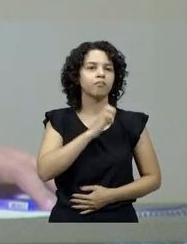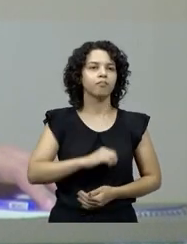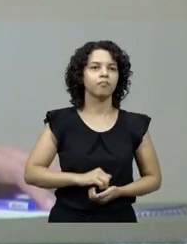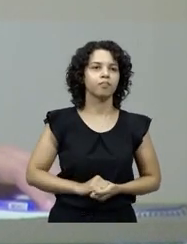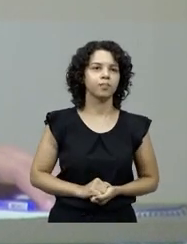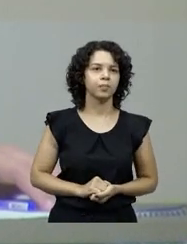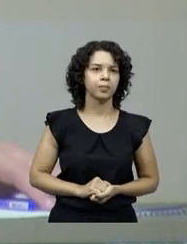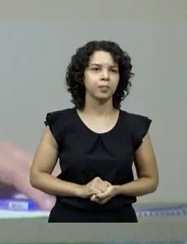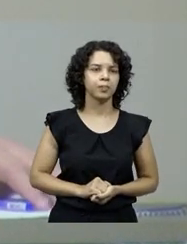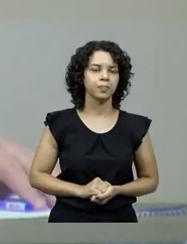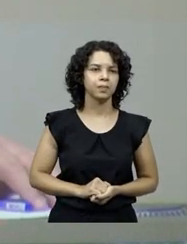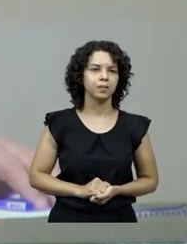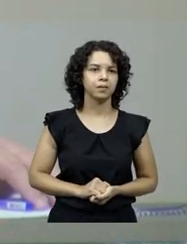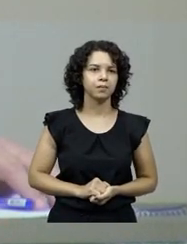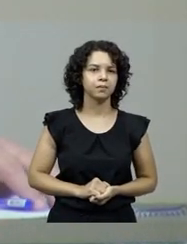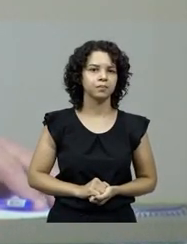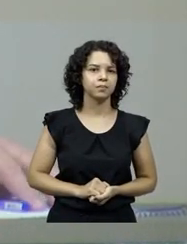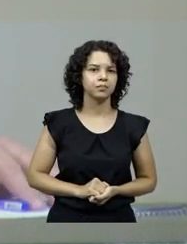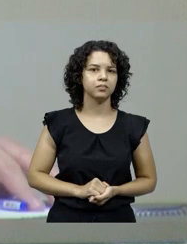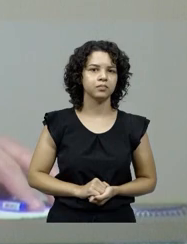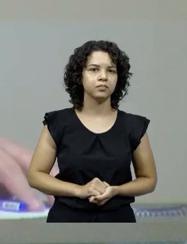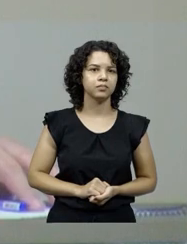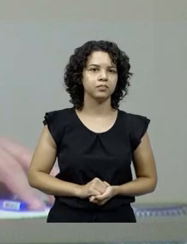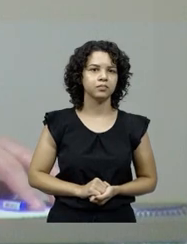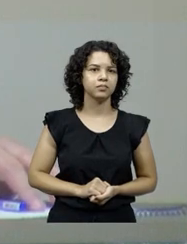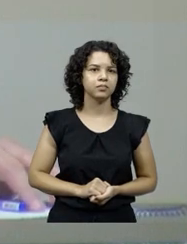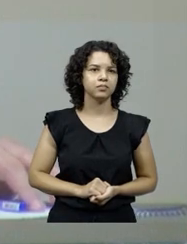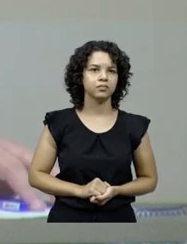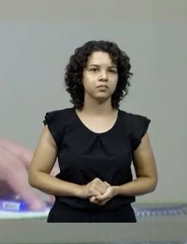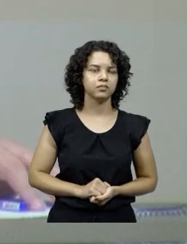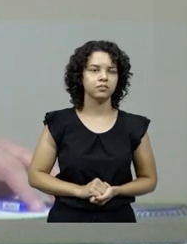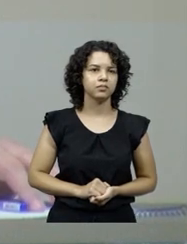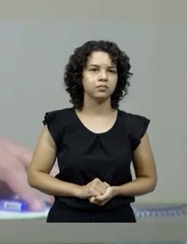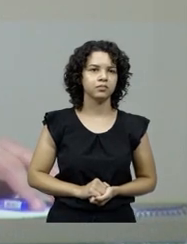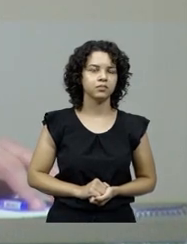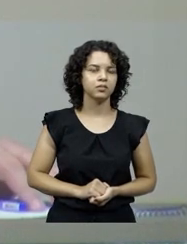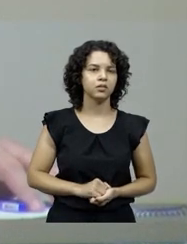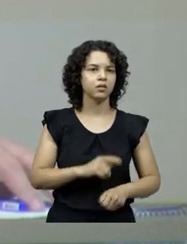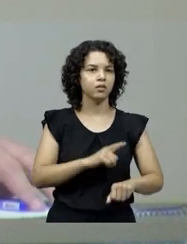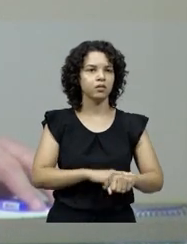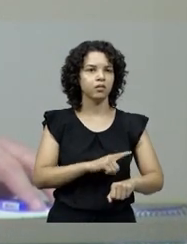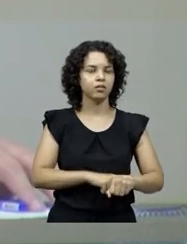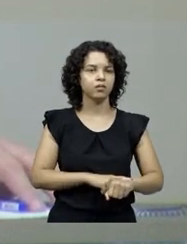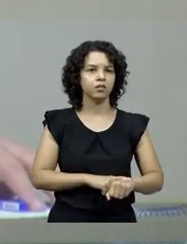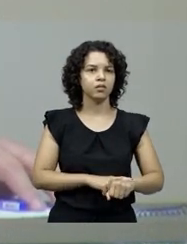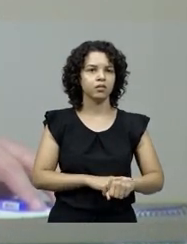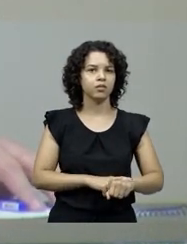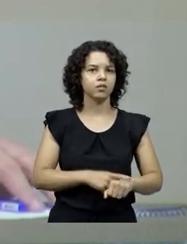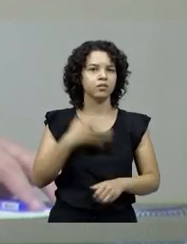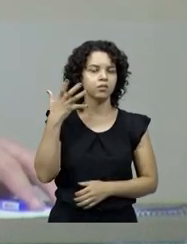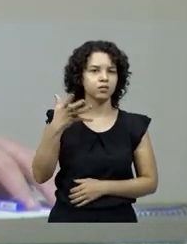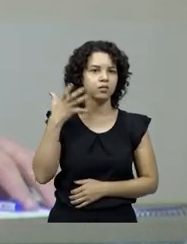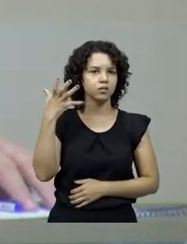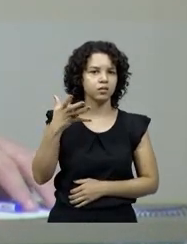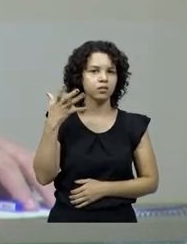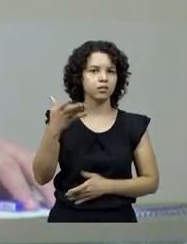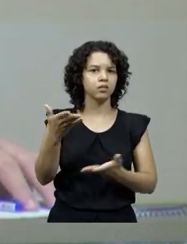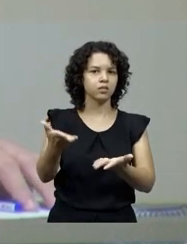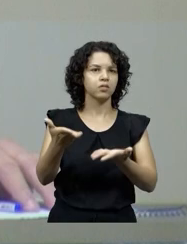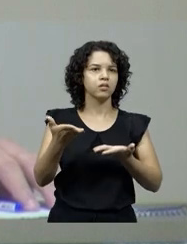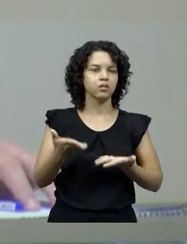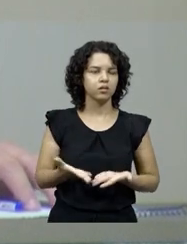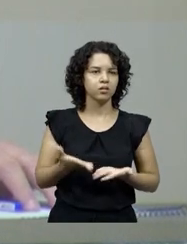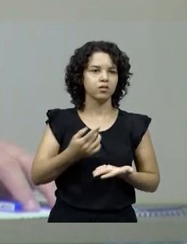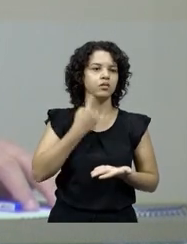Vai ficar para o horário seguinte. Então, com a palavra, a Vossa Excelência,